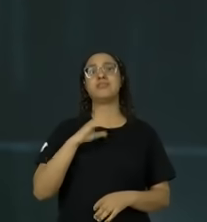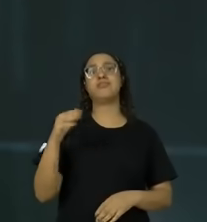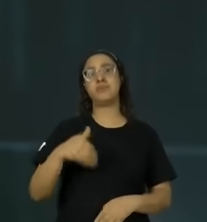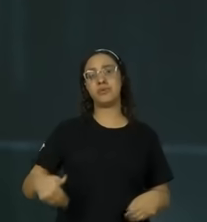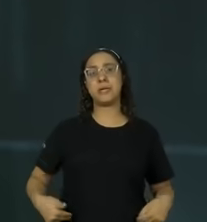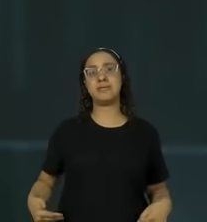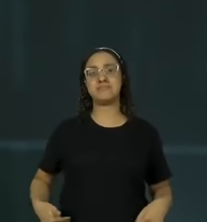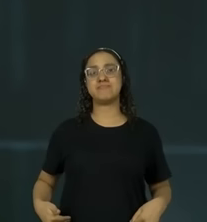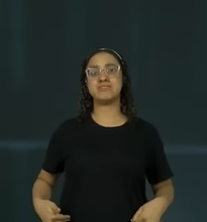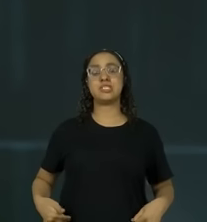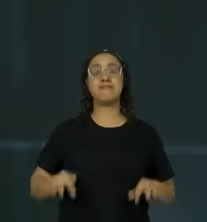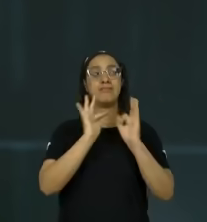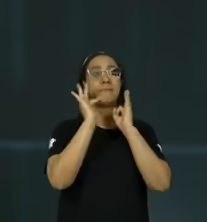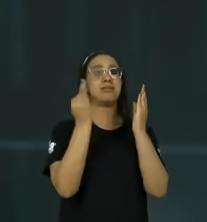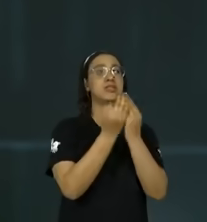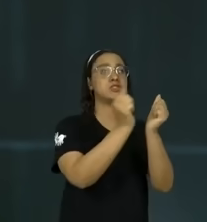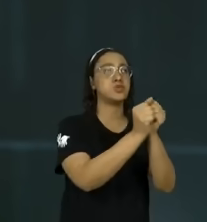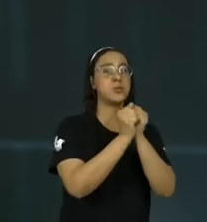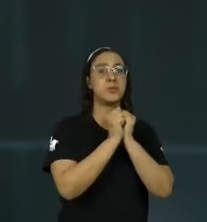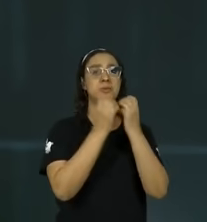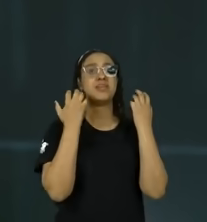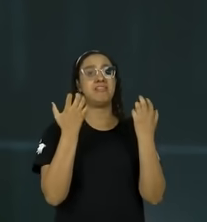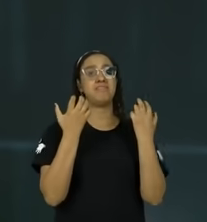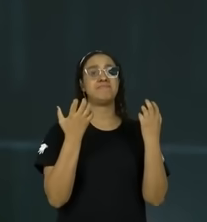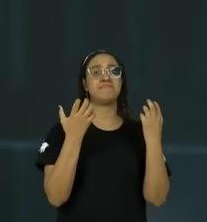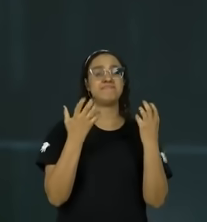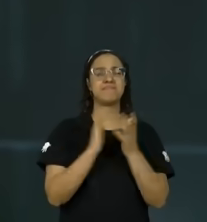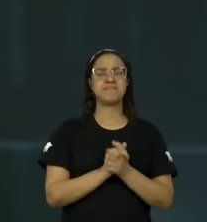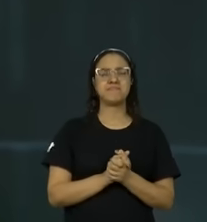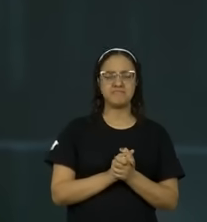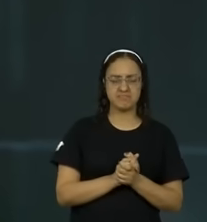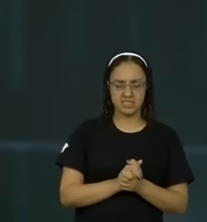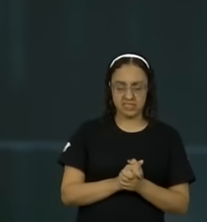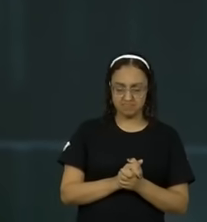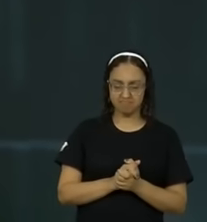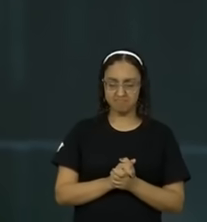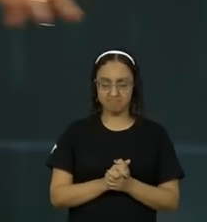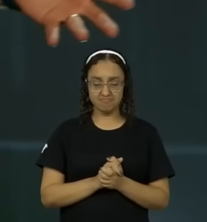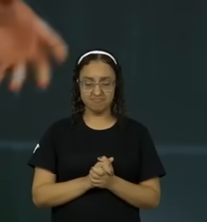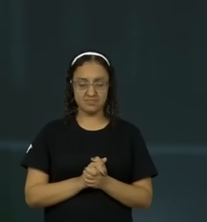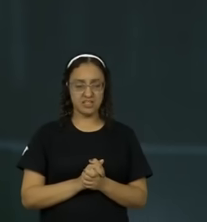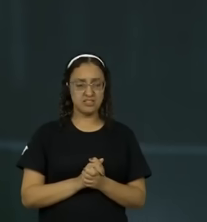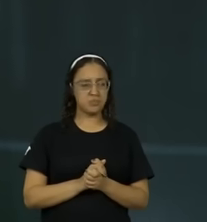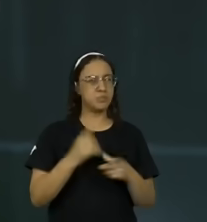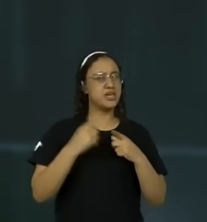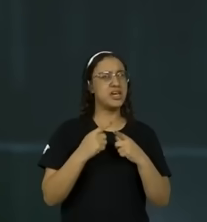de trigo e José com fome por eles. José estava ali e de repente eu percebo o que fez José